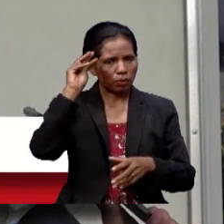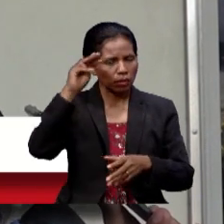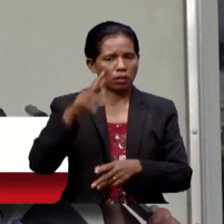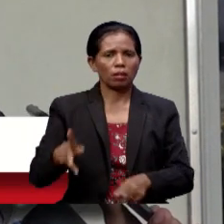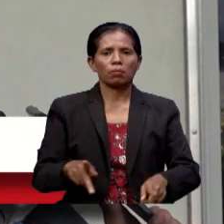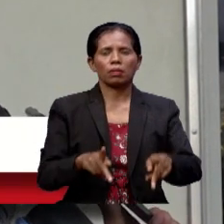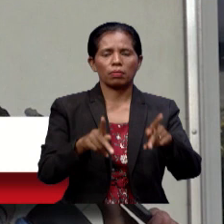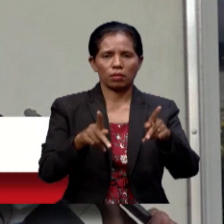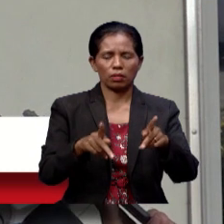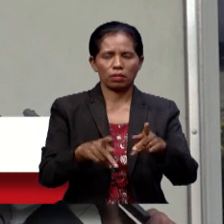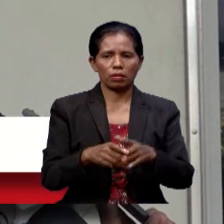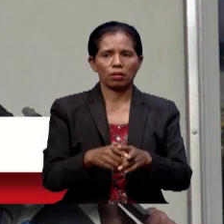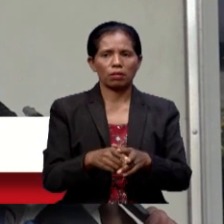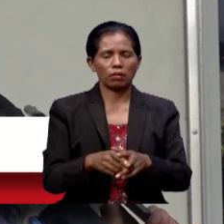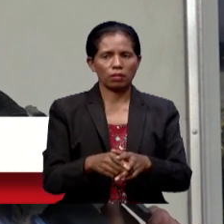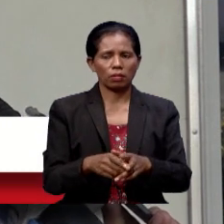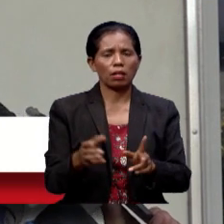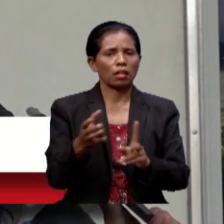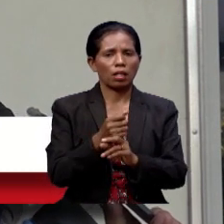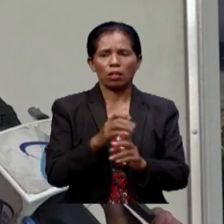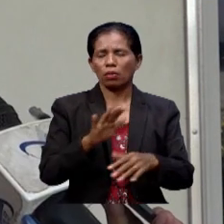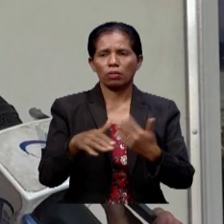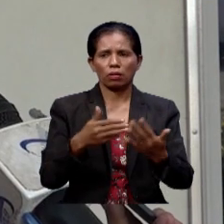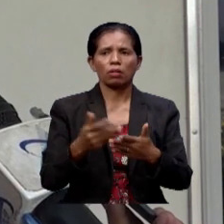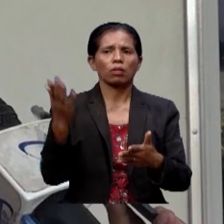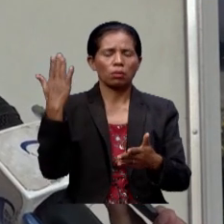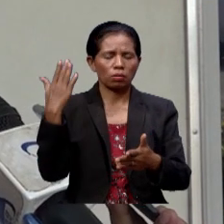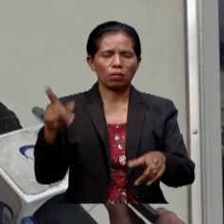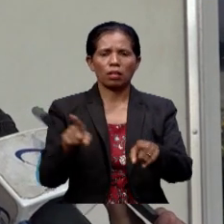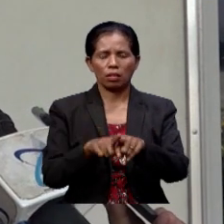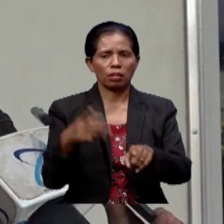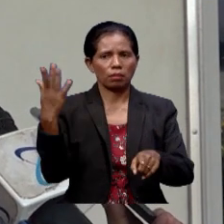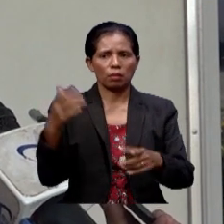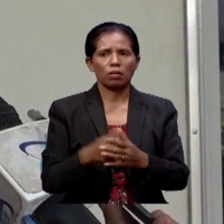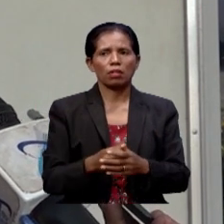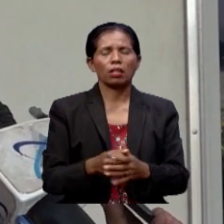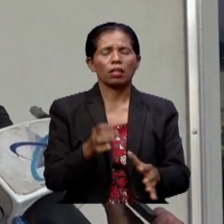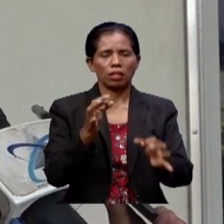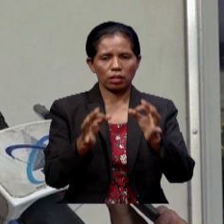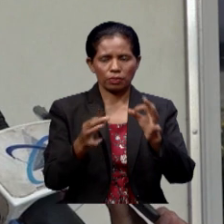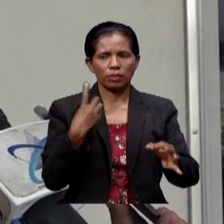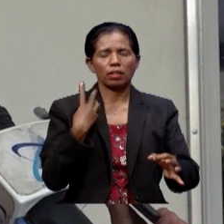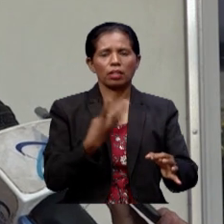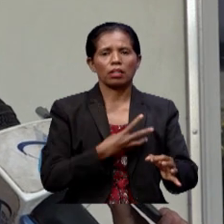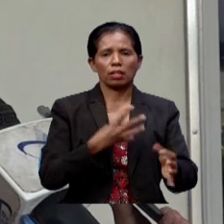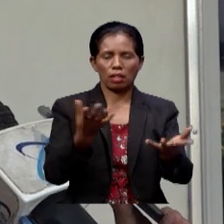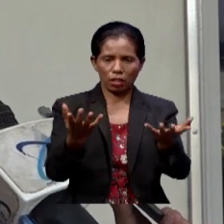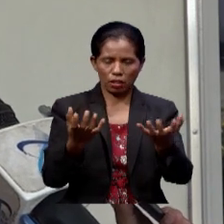ma ka kar hotu nam tida ulu kan ene ma as komu ita kara ida be